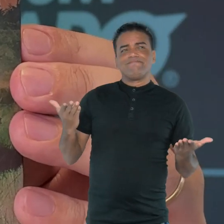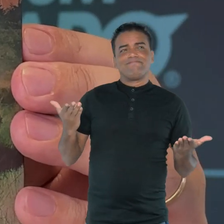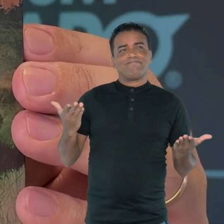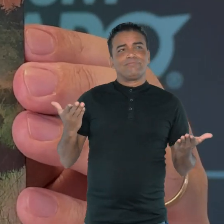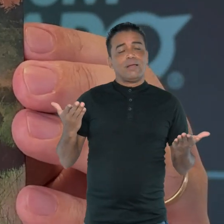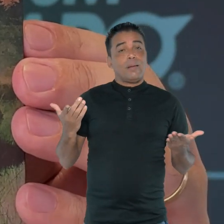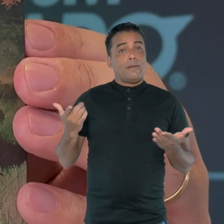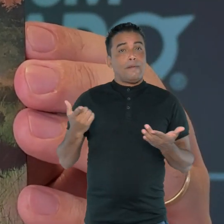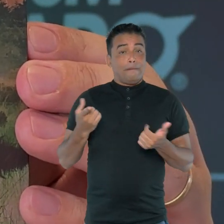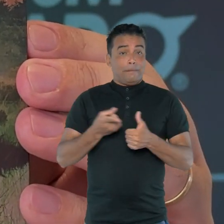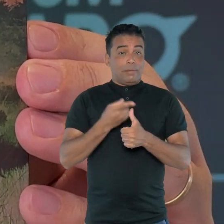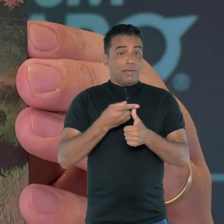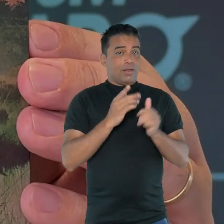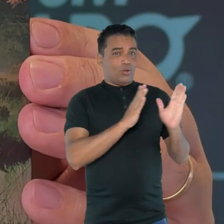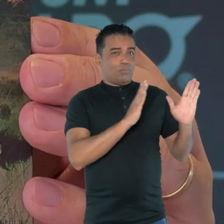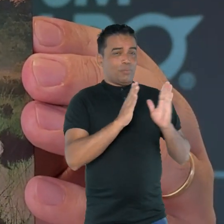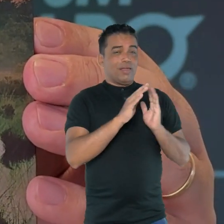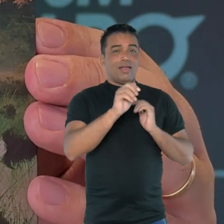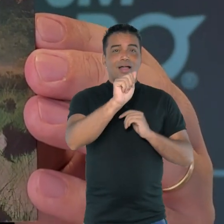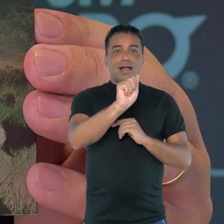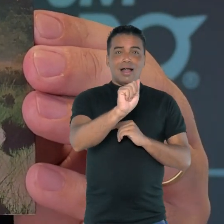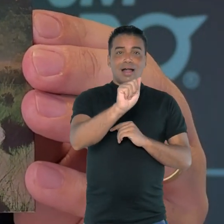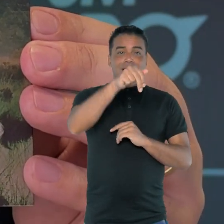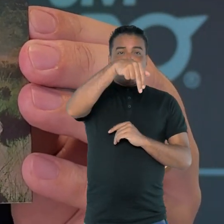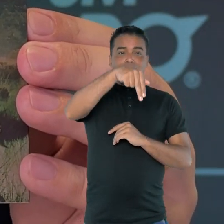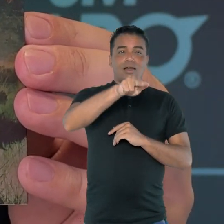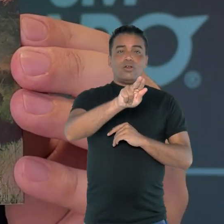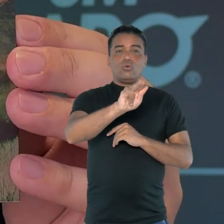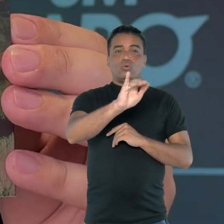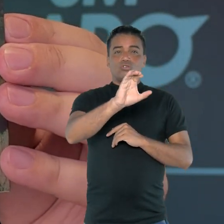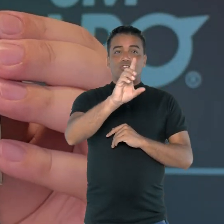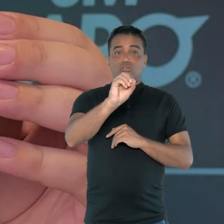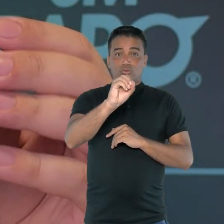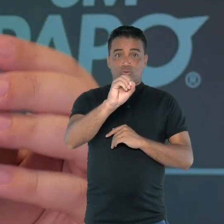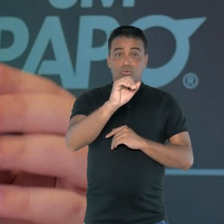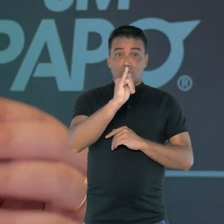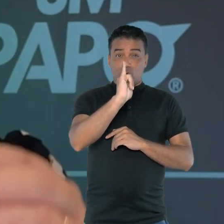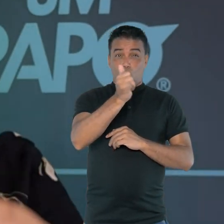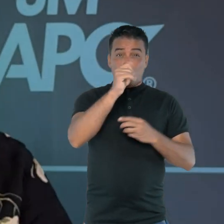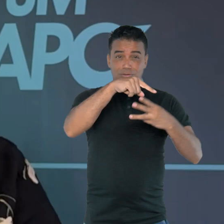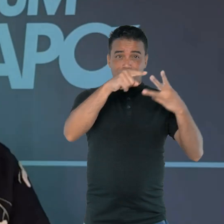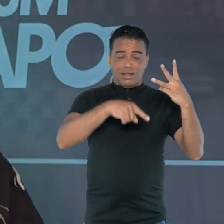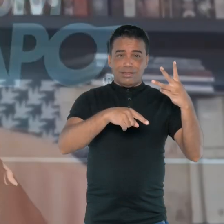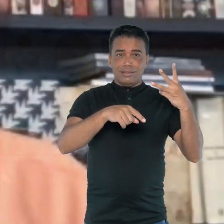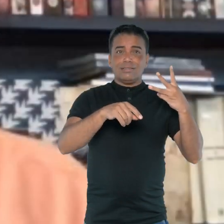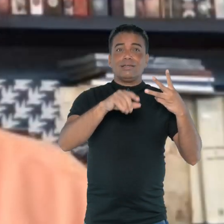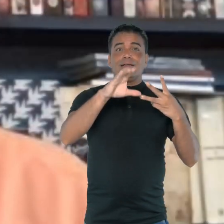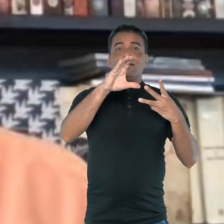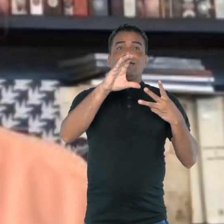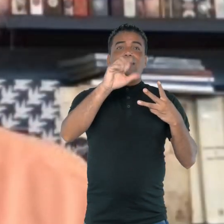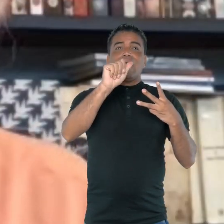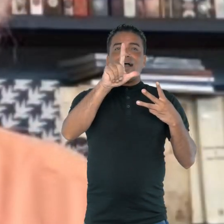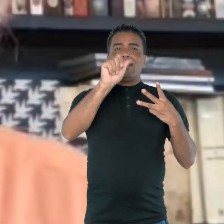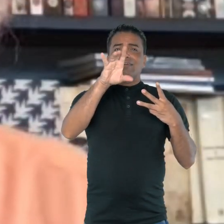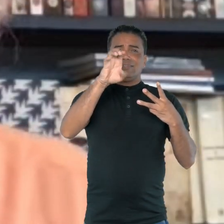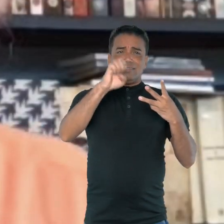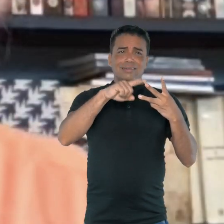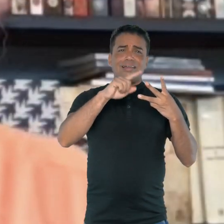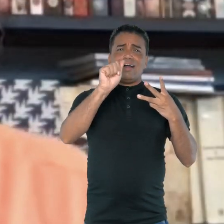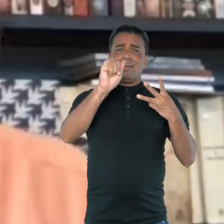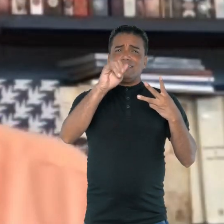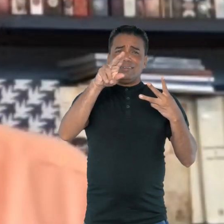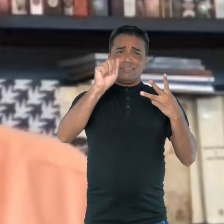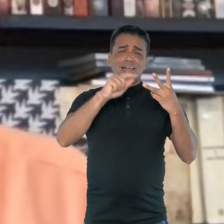A primeira parte, Abranúncio, tem 3 contos: Um Cálice, Aissa e Tortolinho.